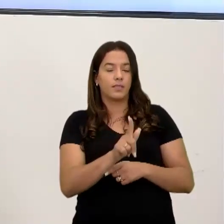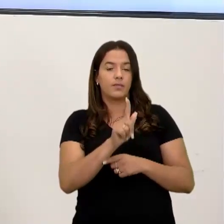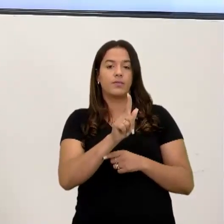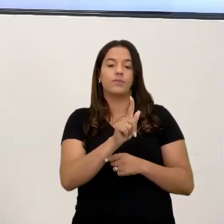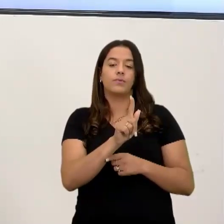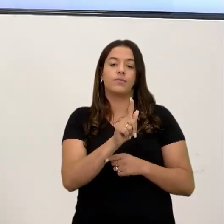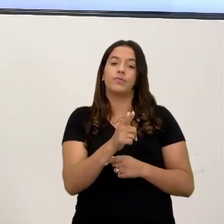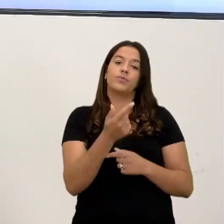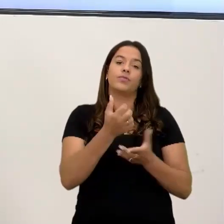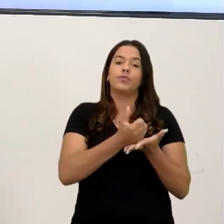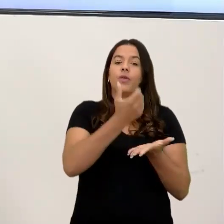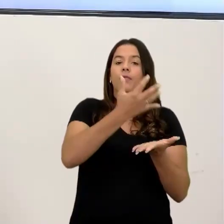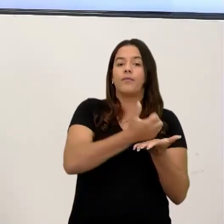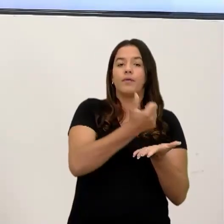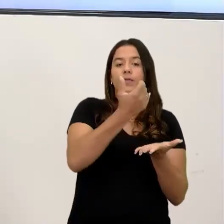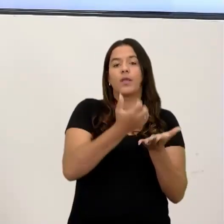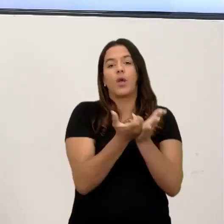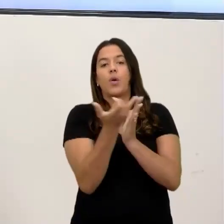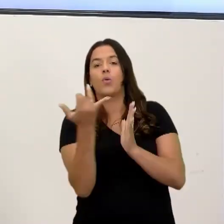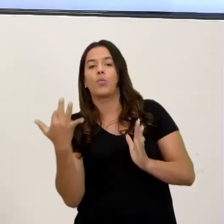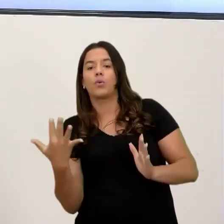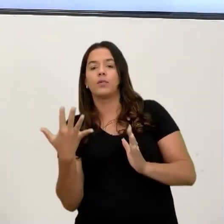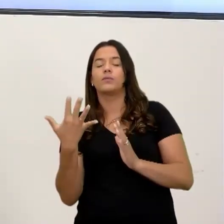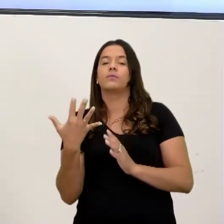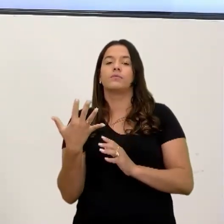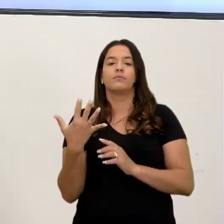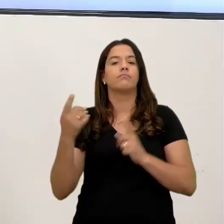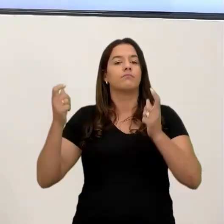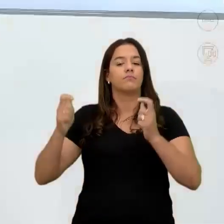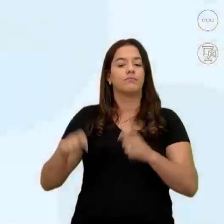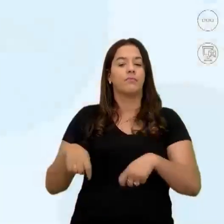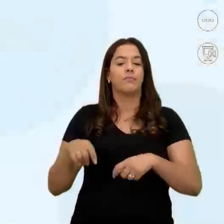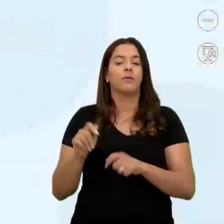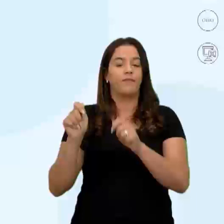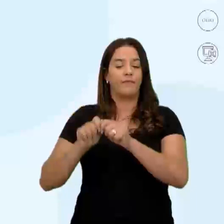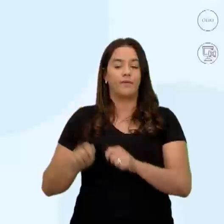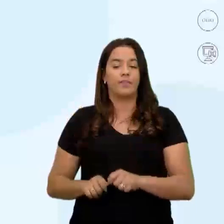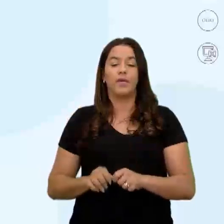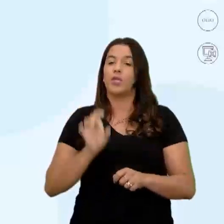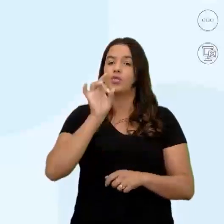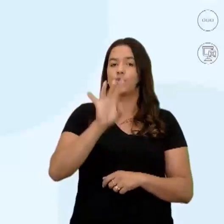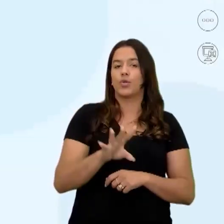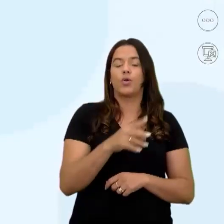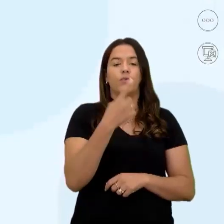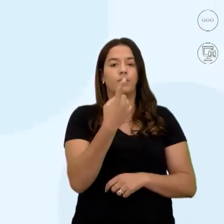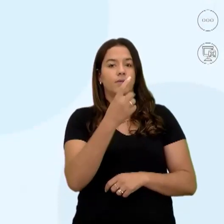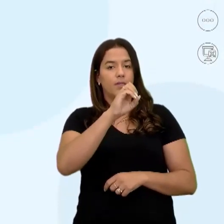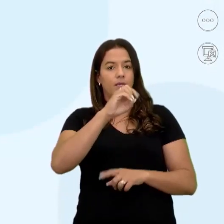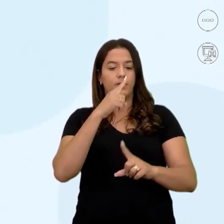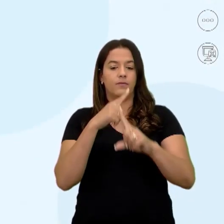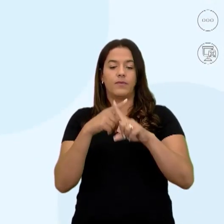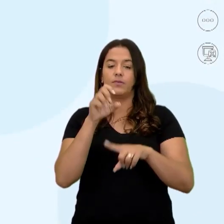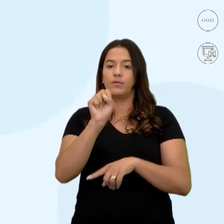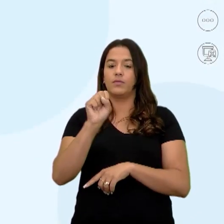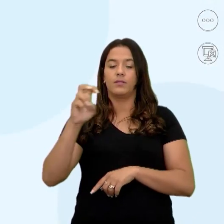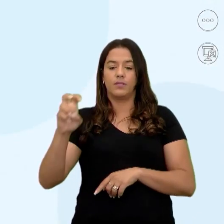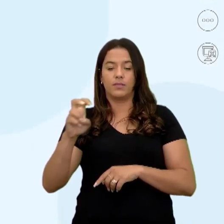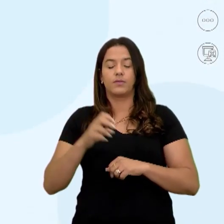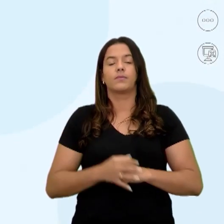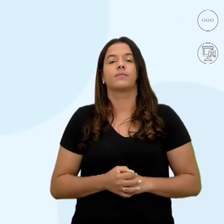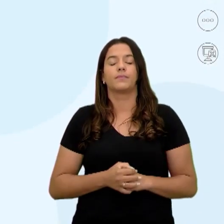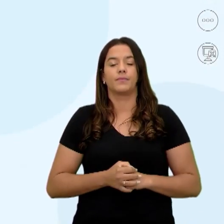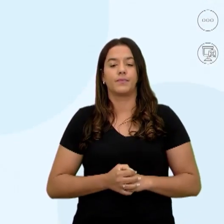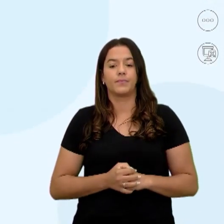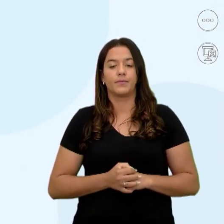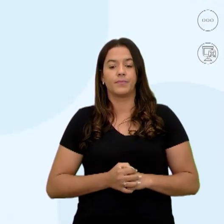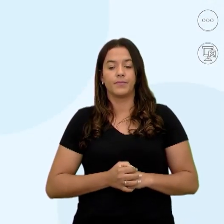quilogramas de farinha, quantos salgadinhos a gente conseguiria fazer? Bastaria fazer, então, a multiplicação, certo? Então, vamos